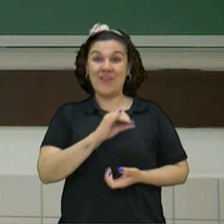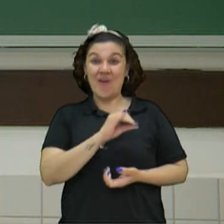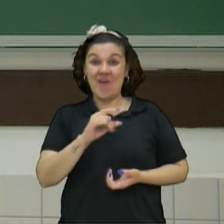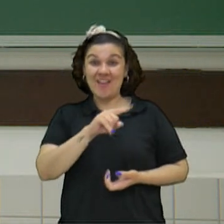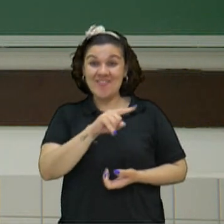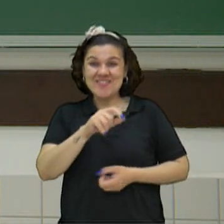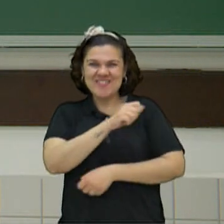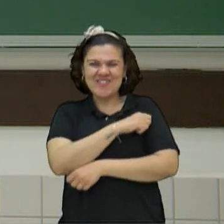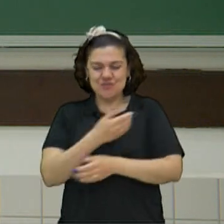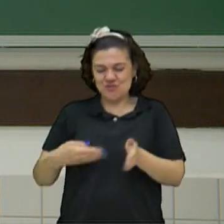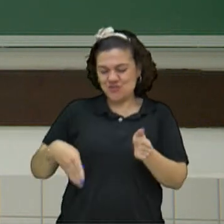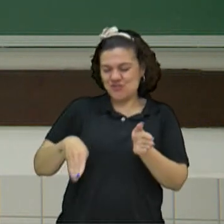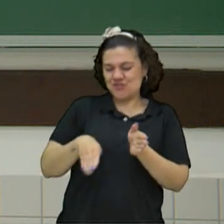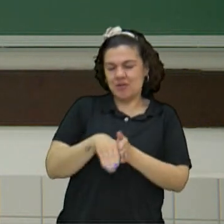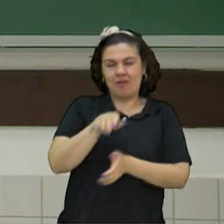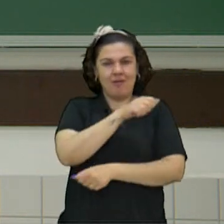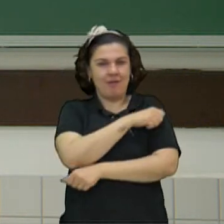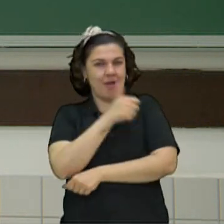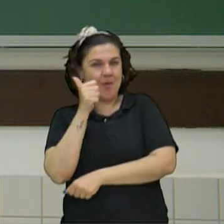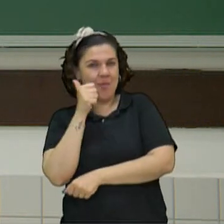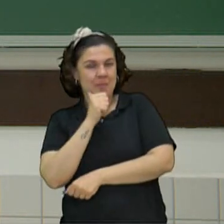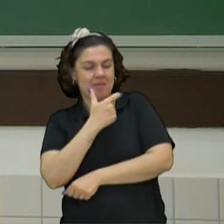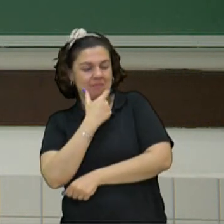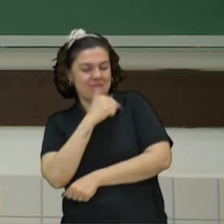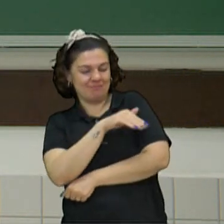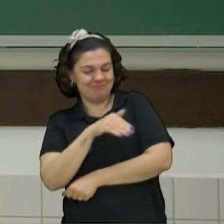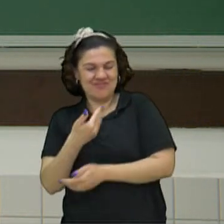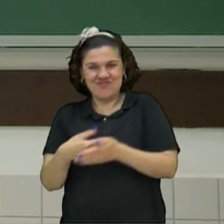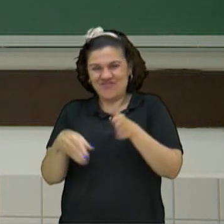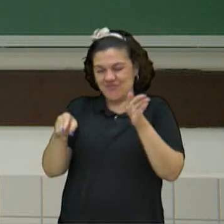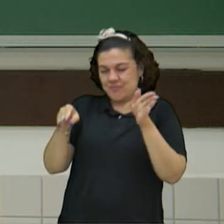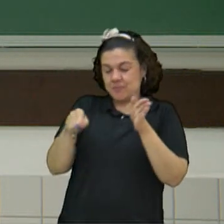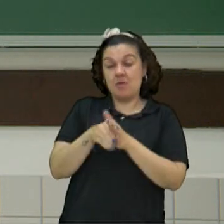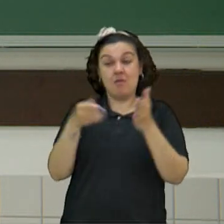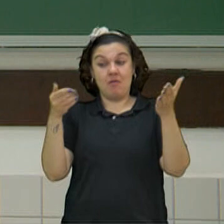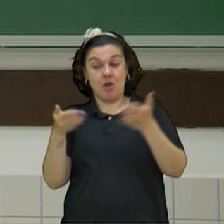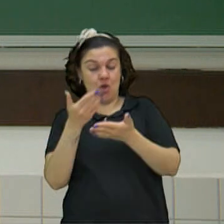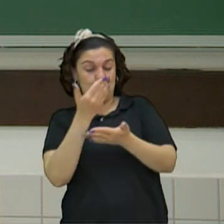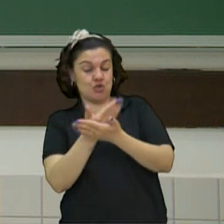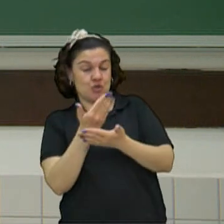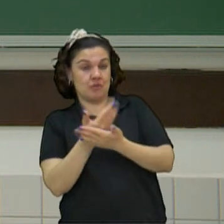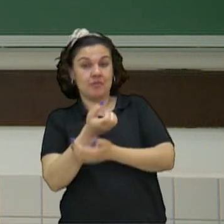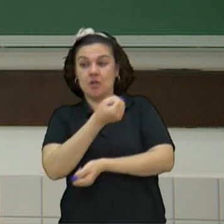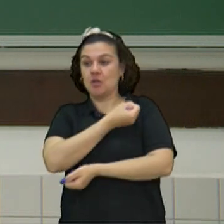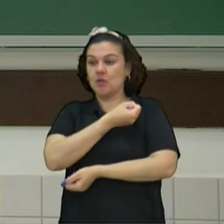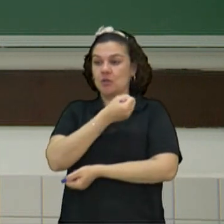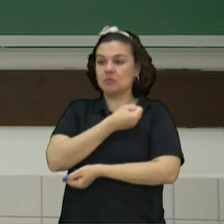Olá, alunos! Chegamos! Olá, alunas! Chegamos! Aula de Geografia número